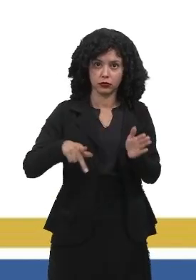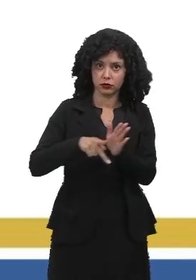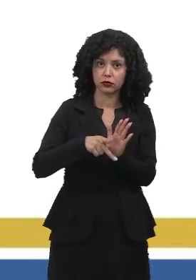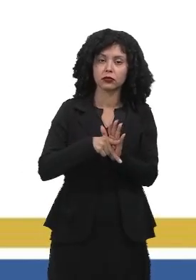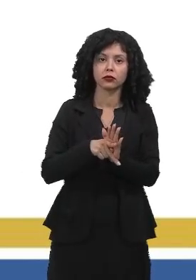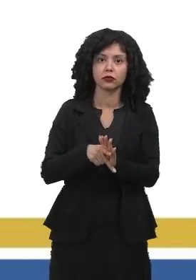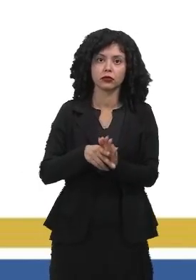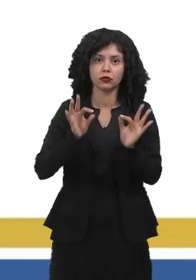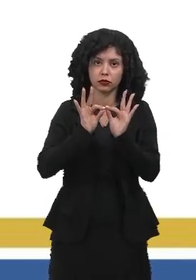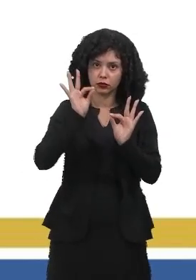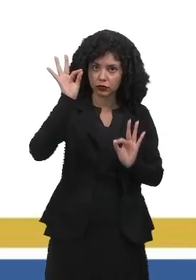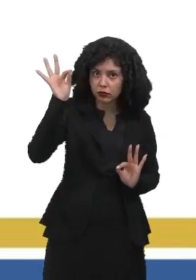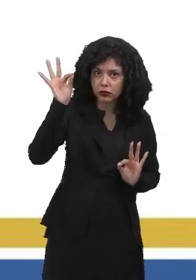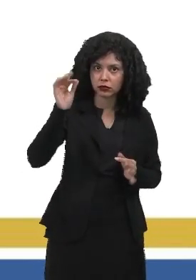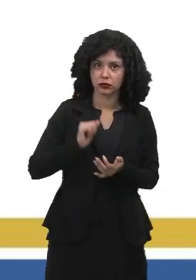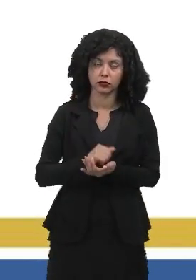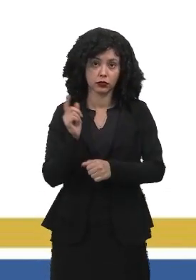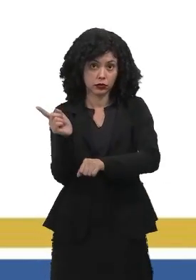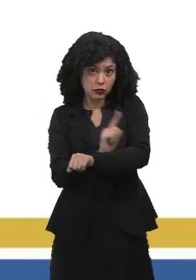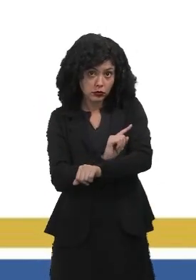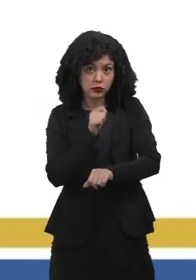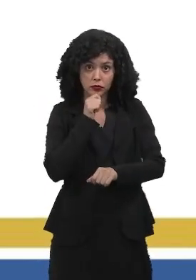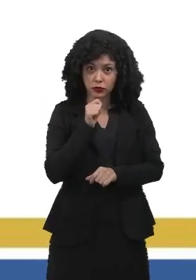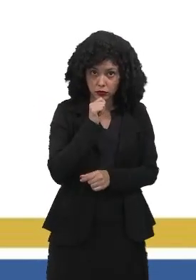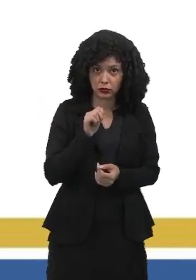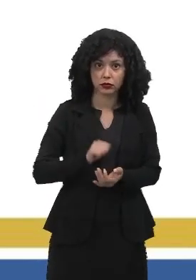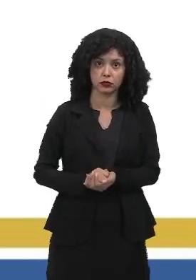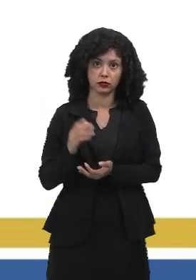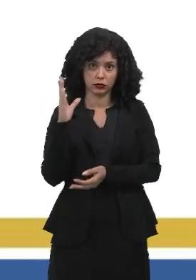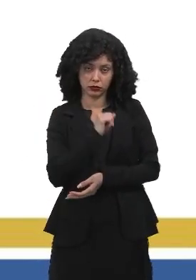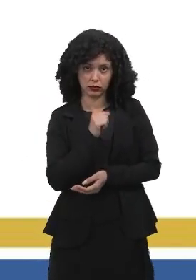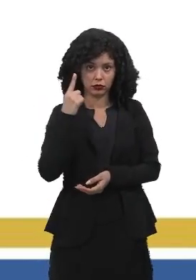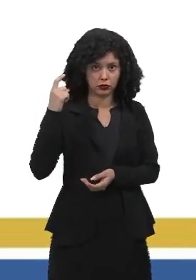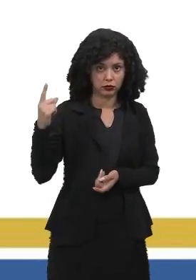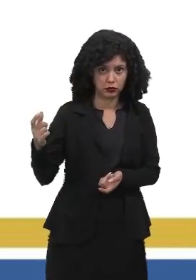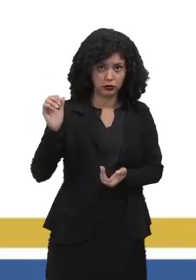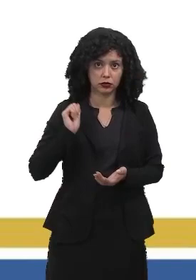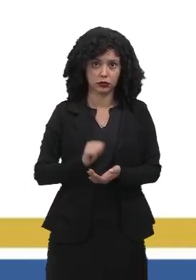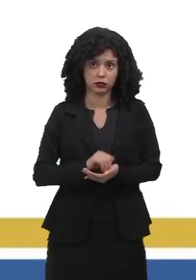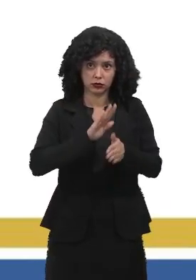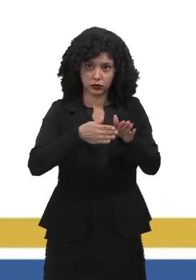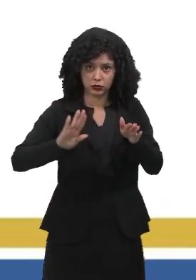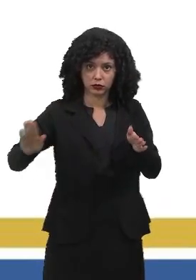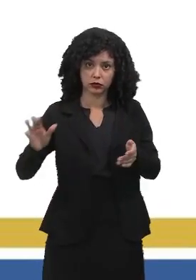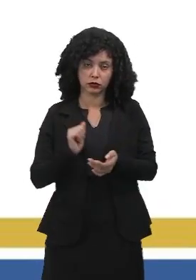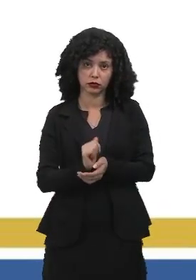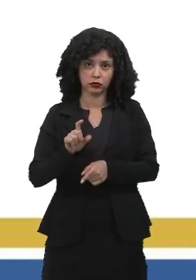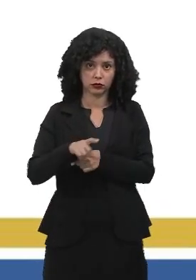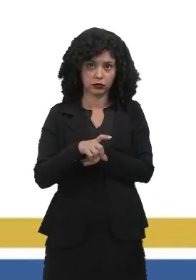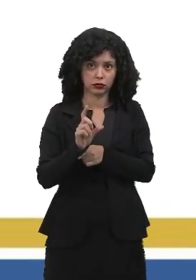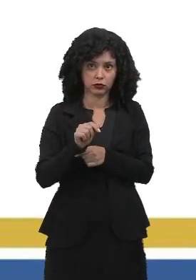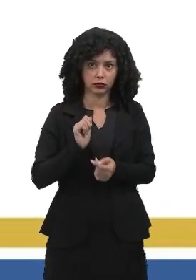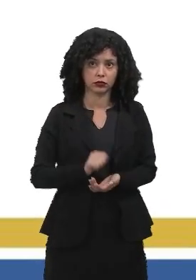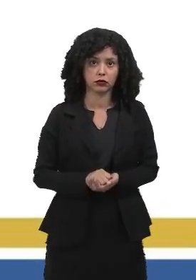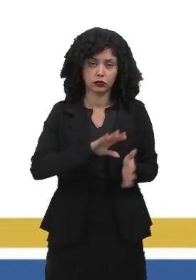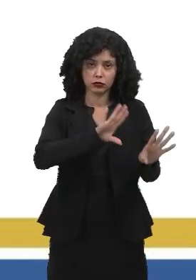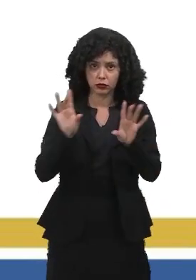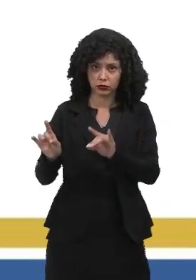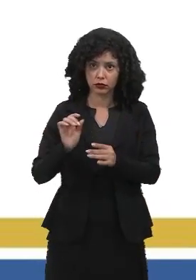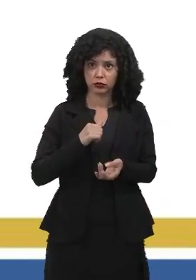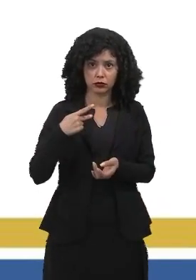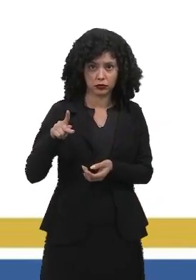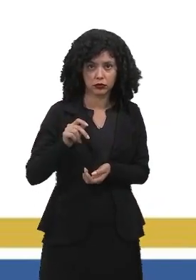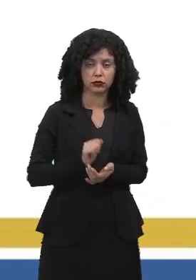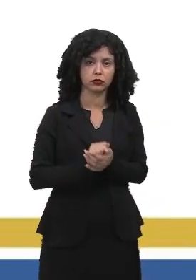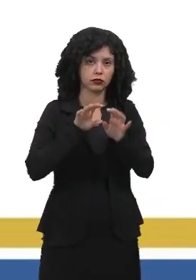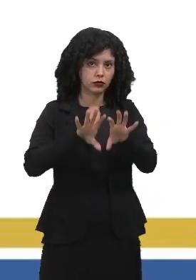estratificados medindo-se a velocidade de propagação do som, ou seja, é uma onda mecânica, através deles. Dessa